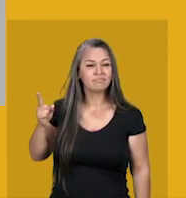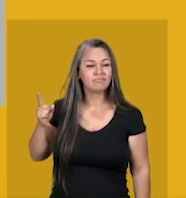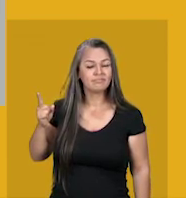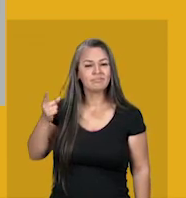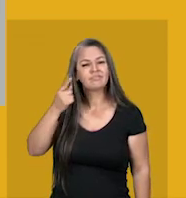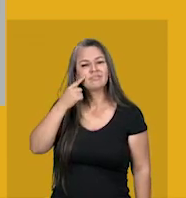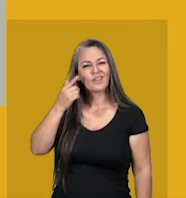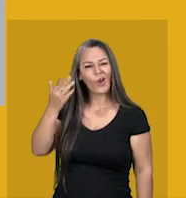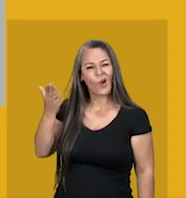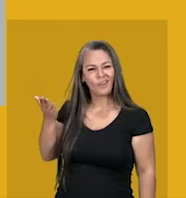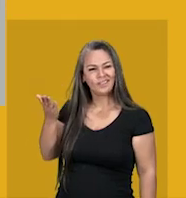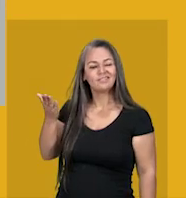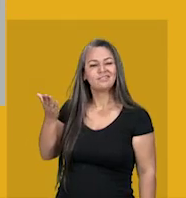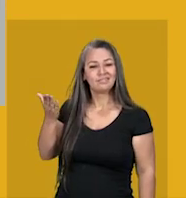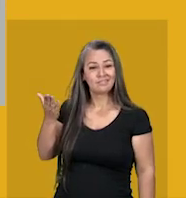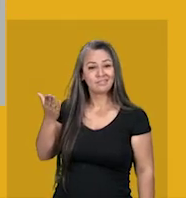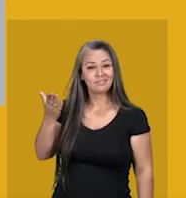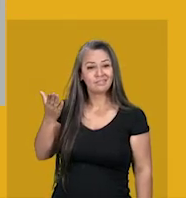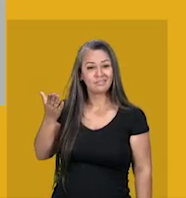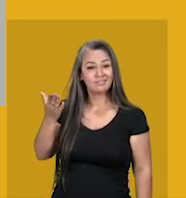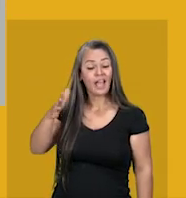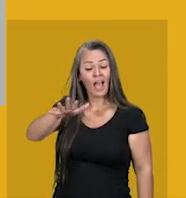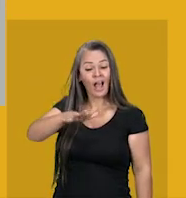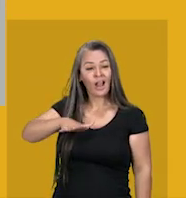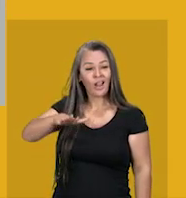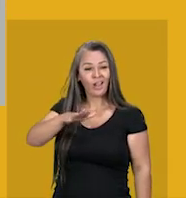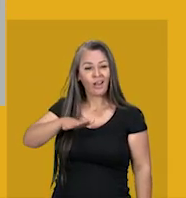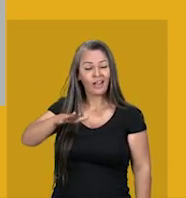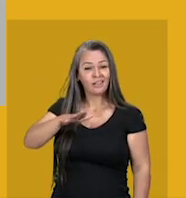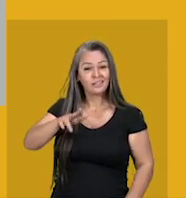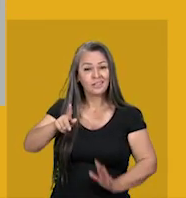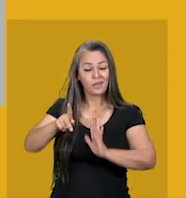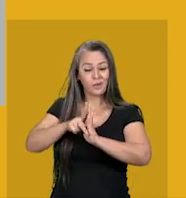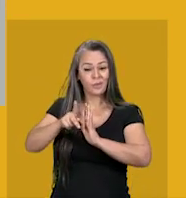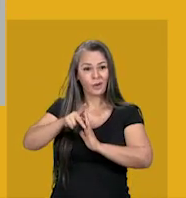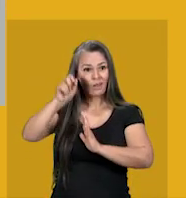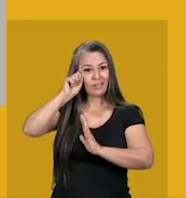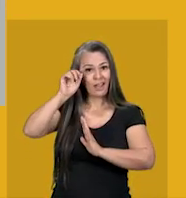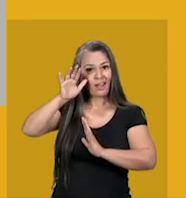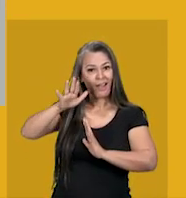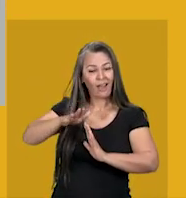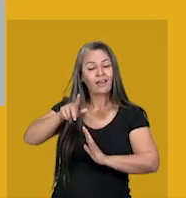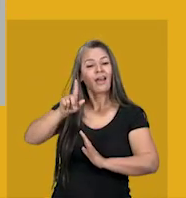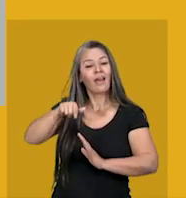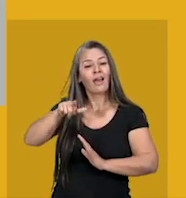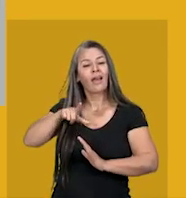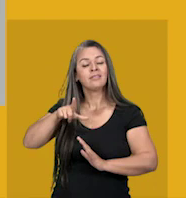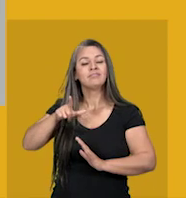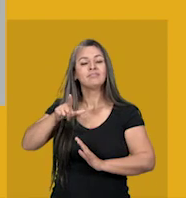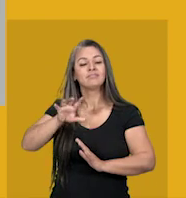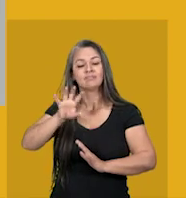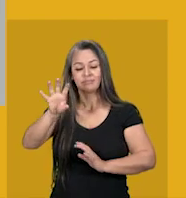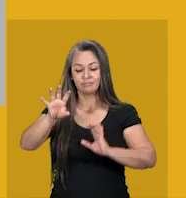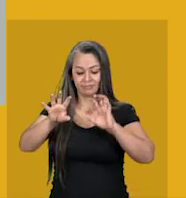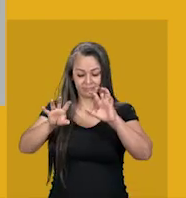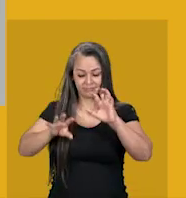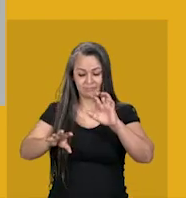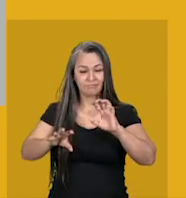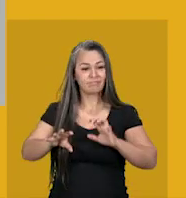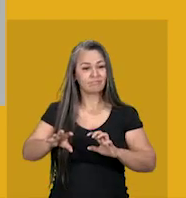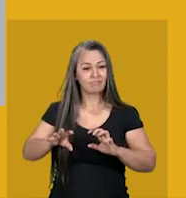que a localização geográfica da África está localizada nos 4 hemisférios. Além, claro, de